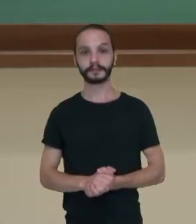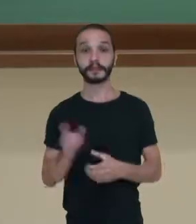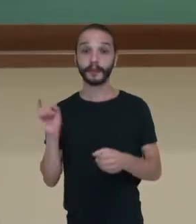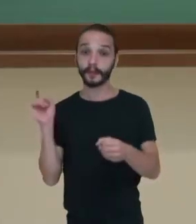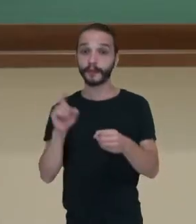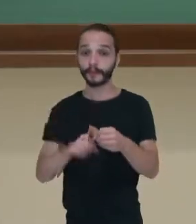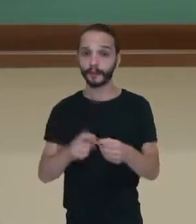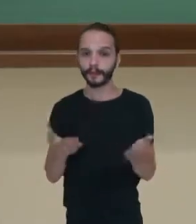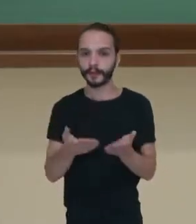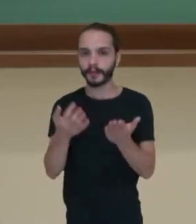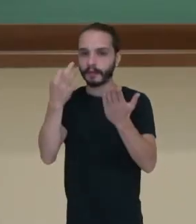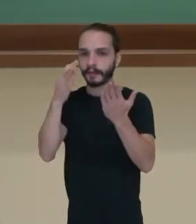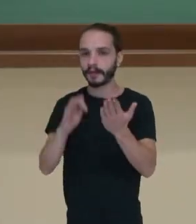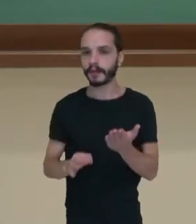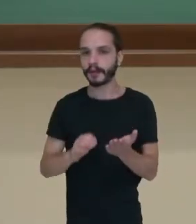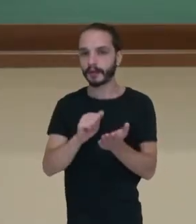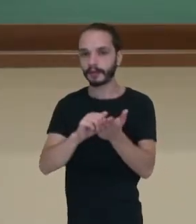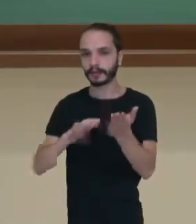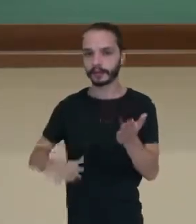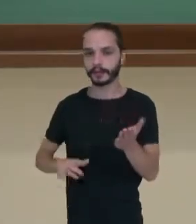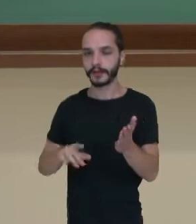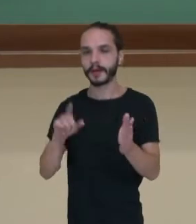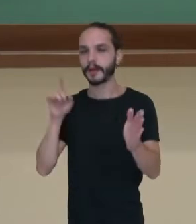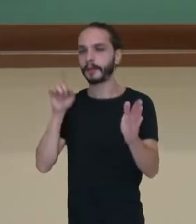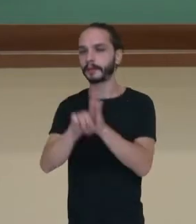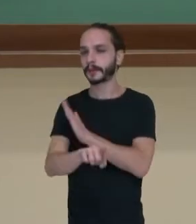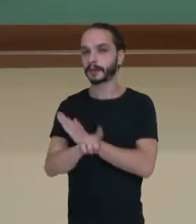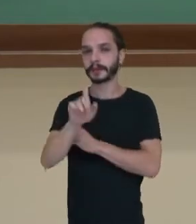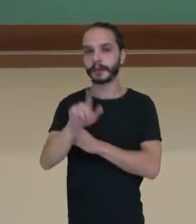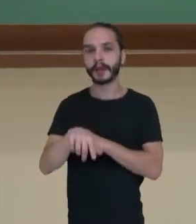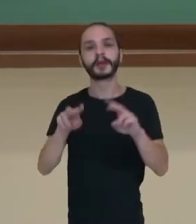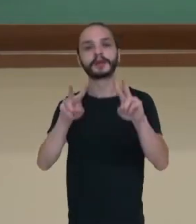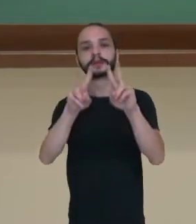Voltamos para a correção da atividade, então ficou uma perguntinha ali que vocês